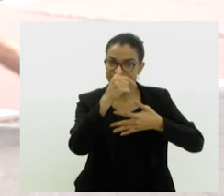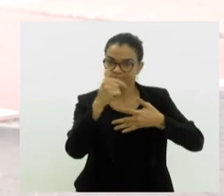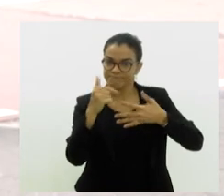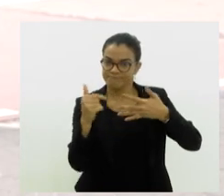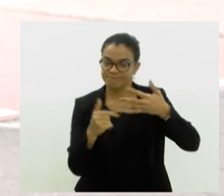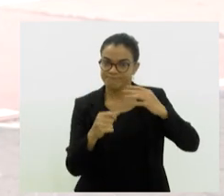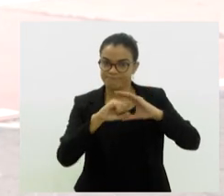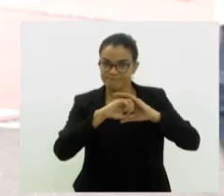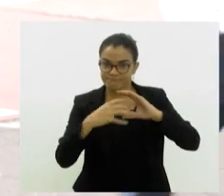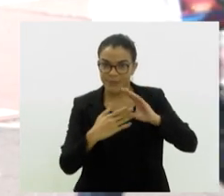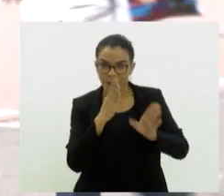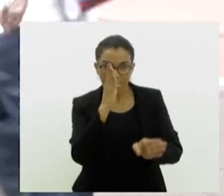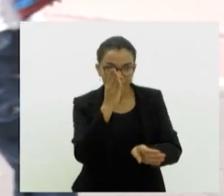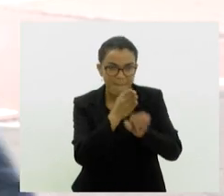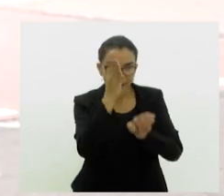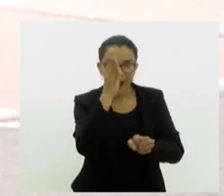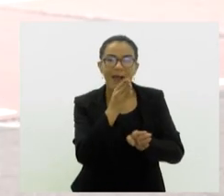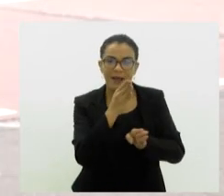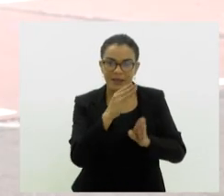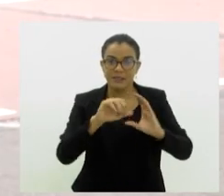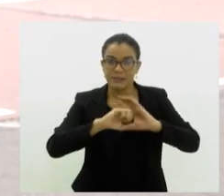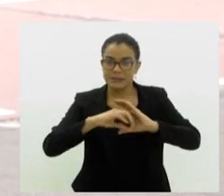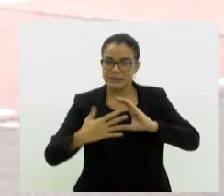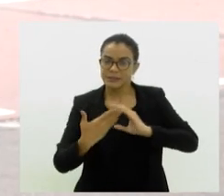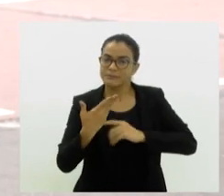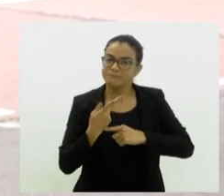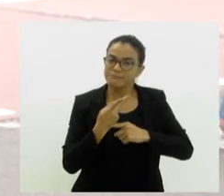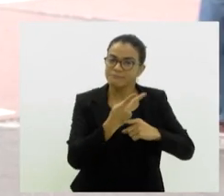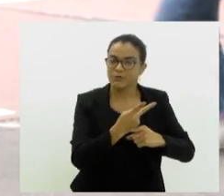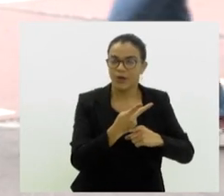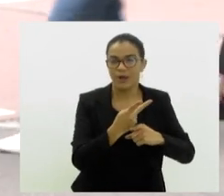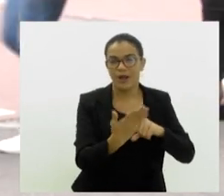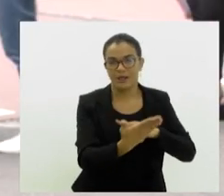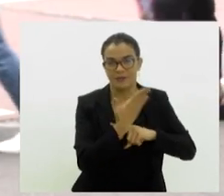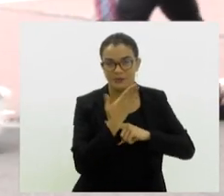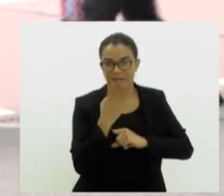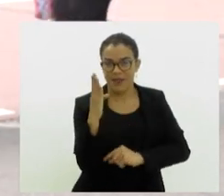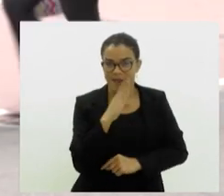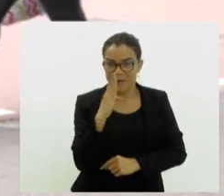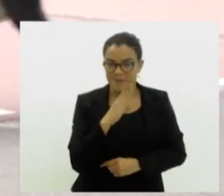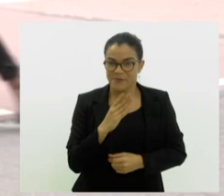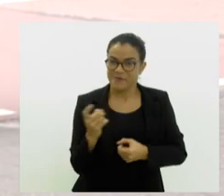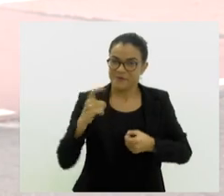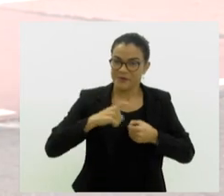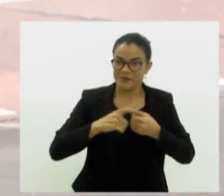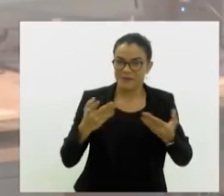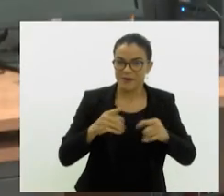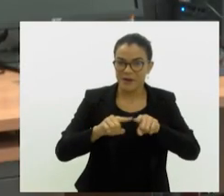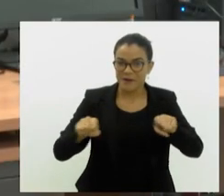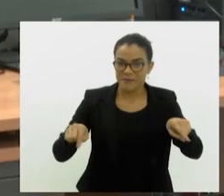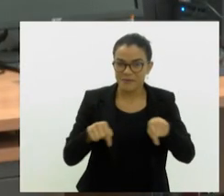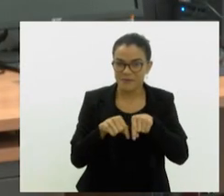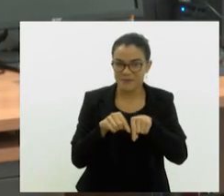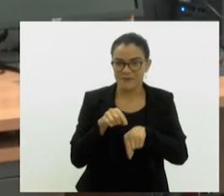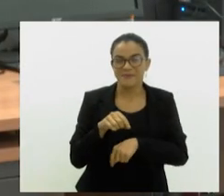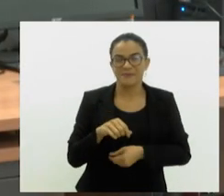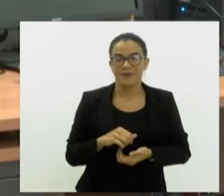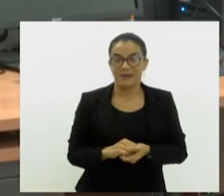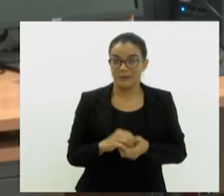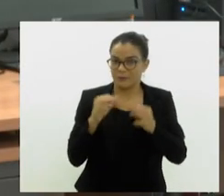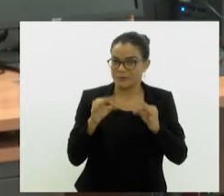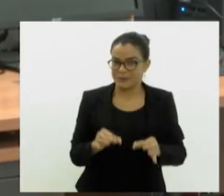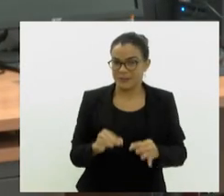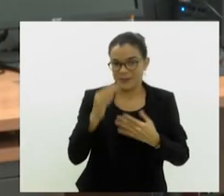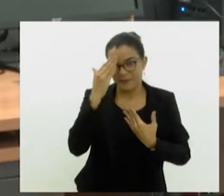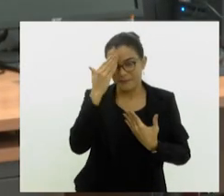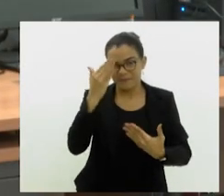quando identificada essa síndrome do impostor, procurar ajuda o mais rápido possível, né? Voltamos com você no estúdio. Com certeza, PV. Muito